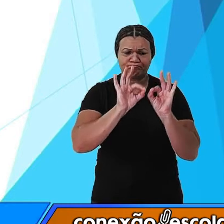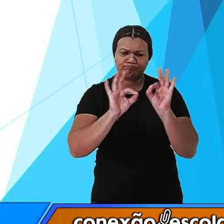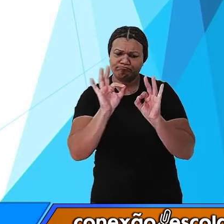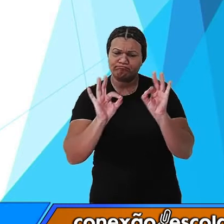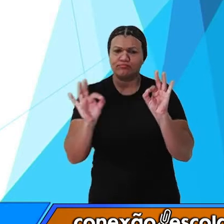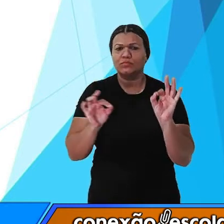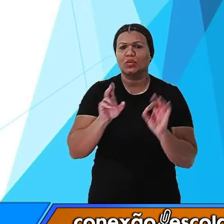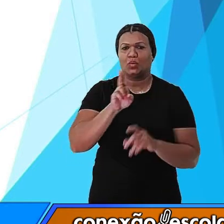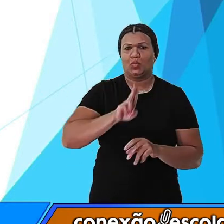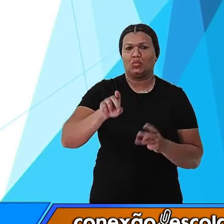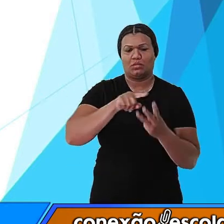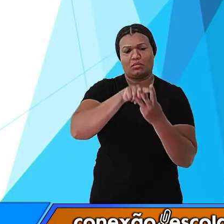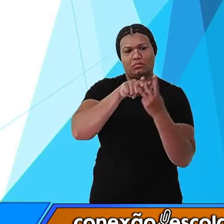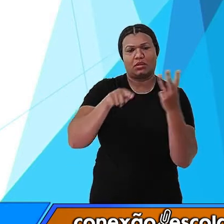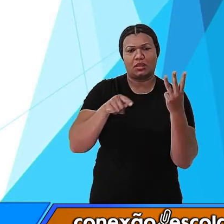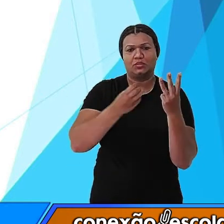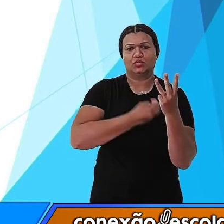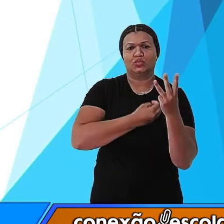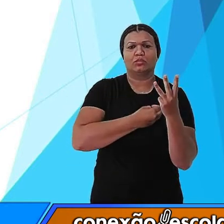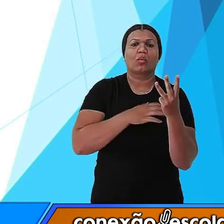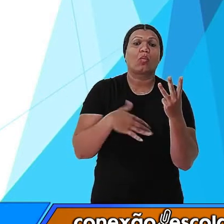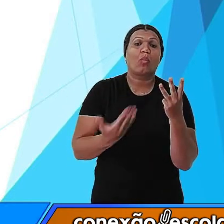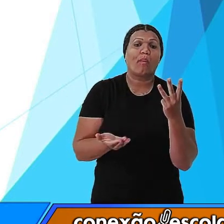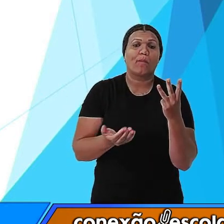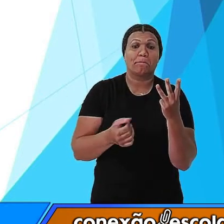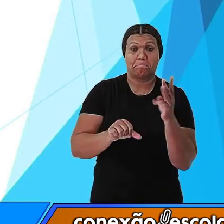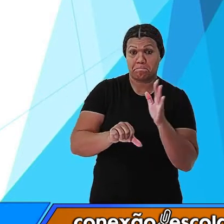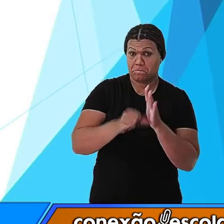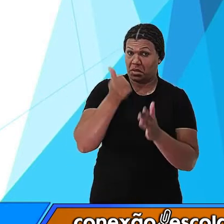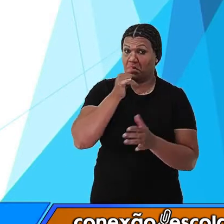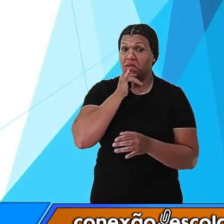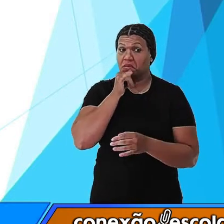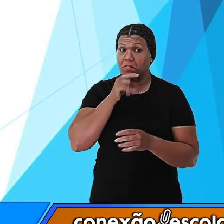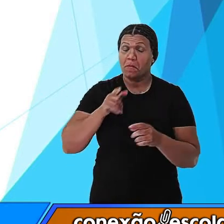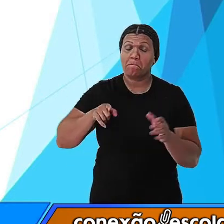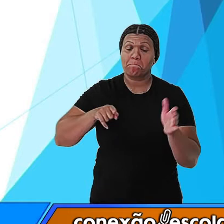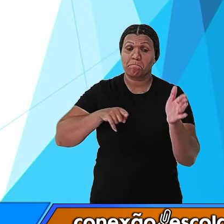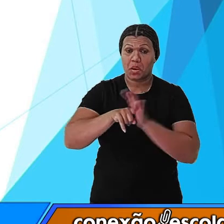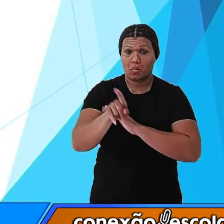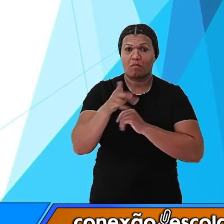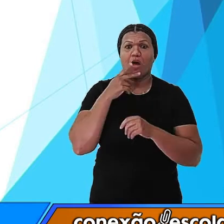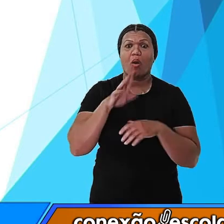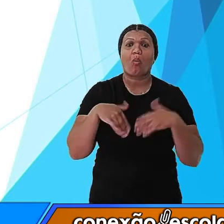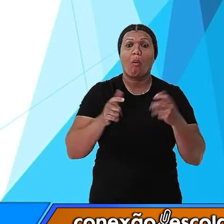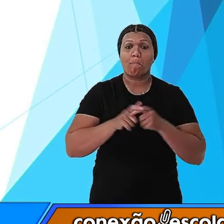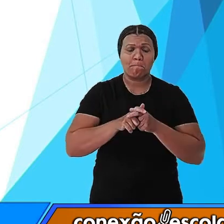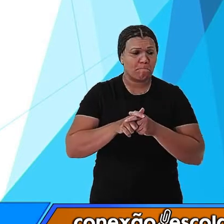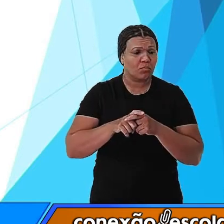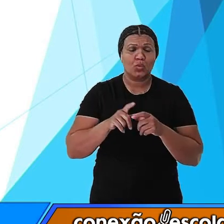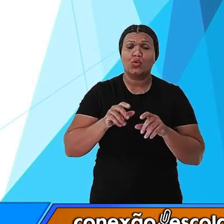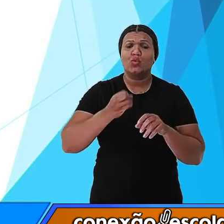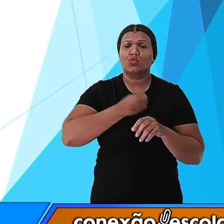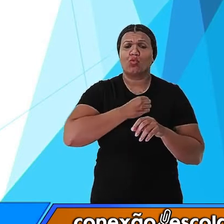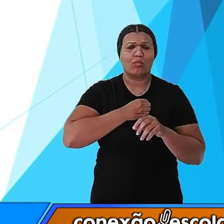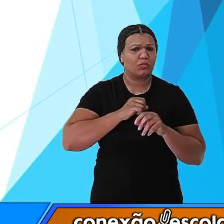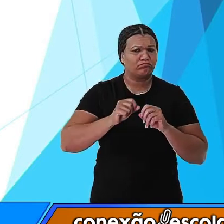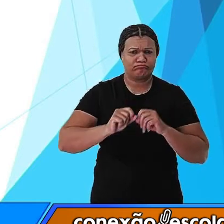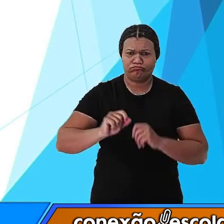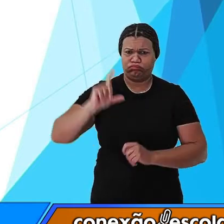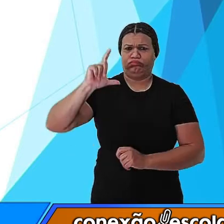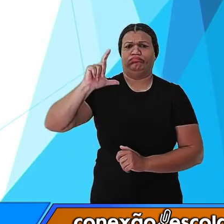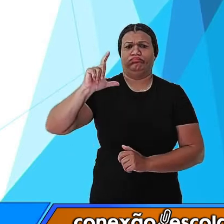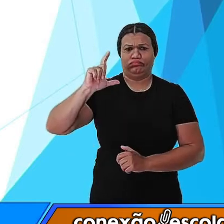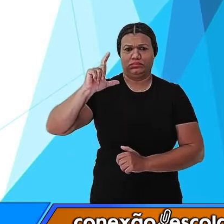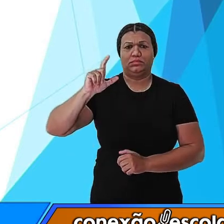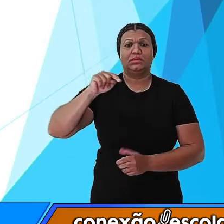esses algarismos? Primeiro, como a pergunta fala qual o maior número, significa aí